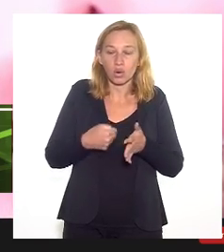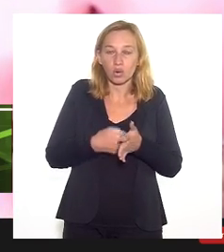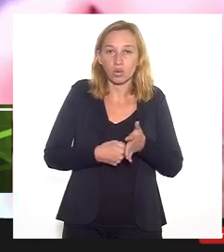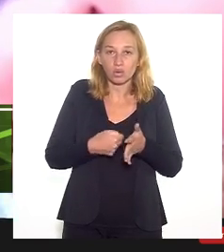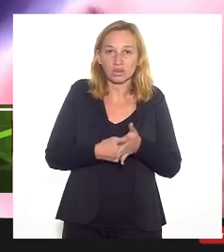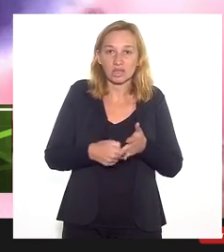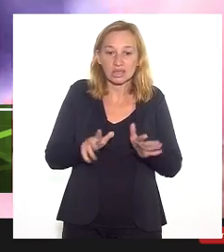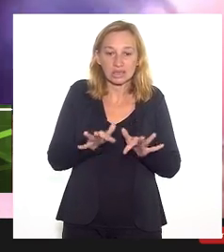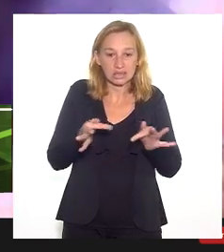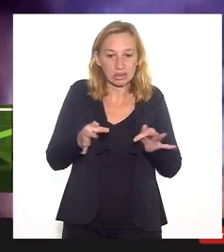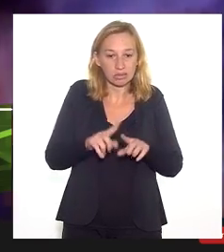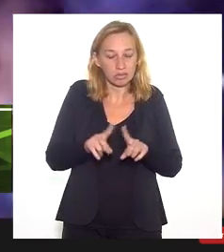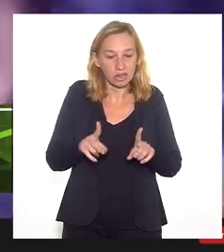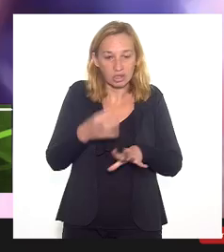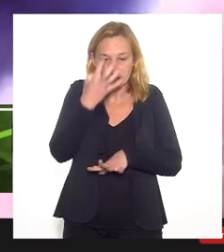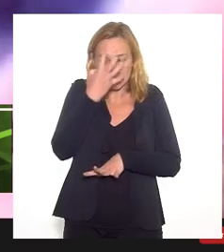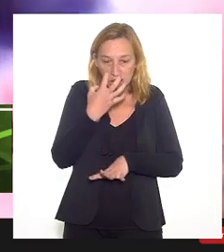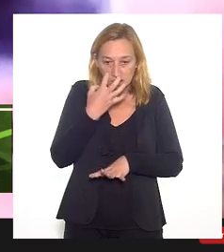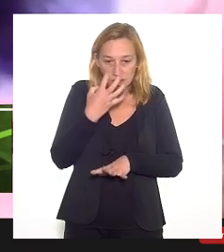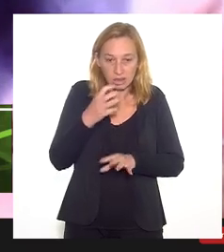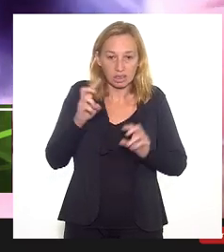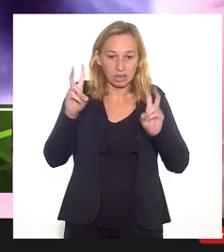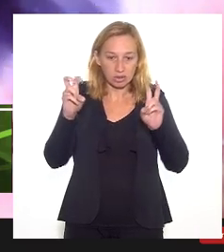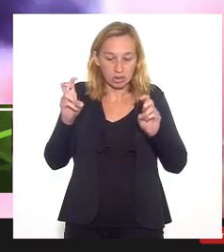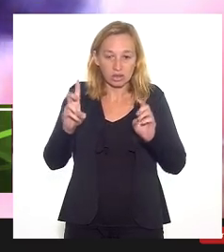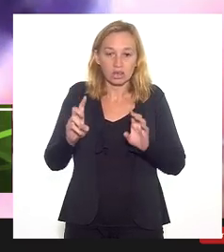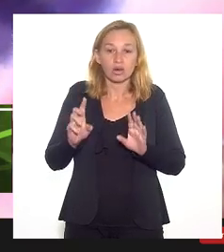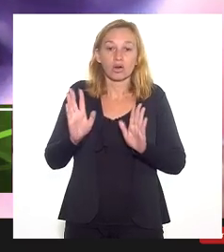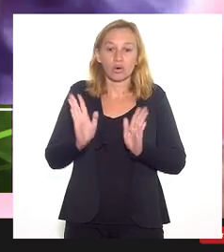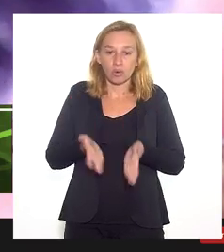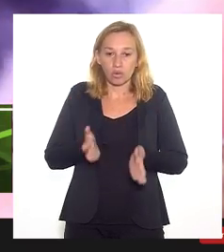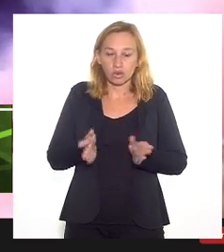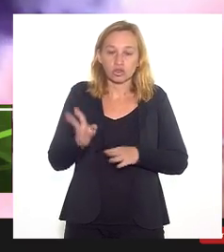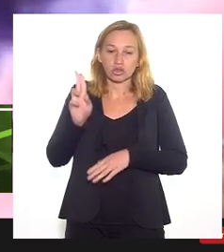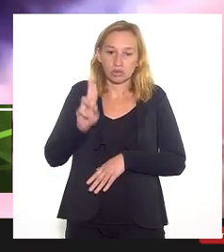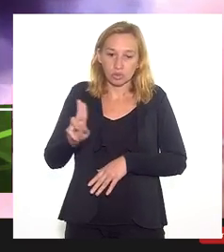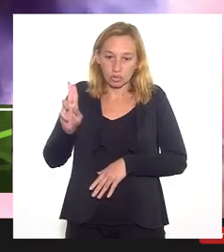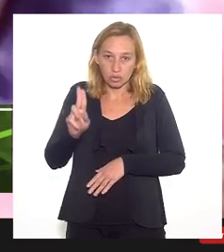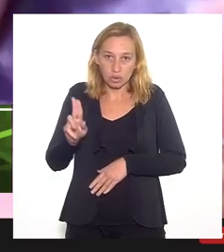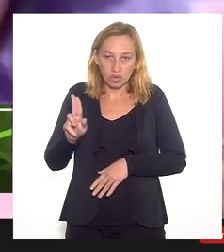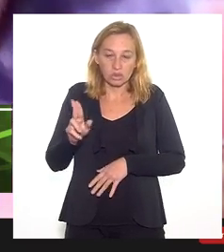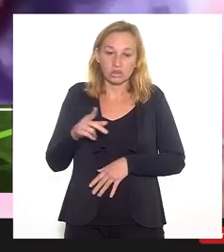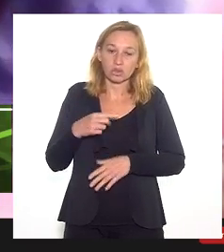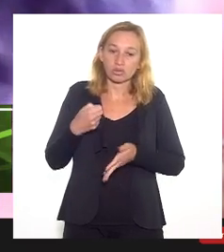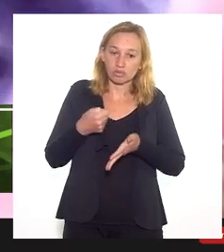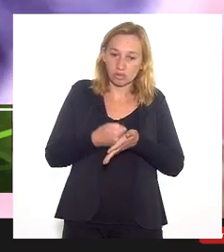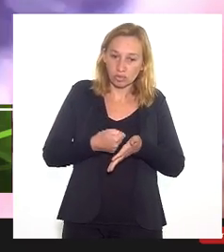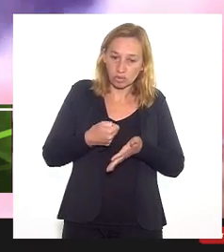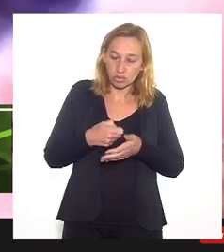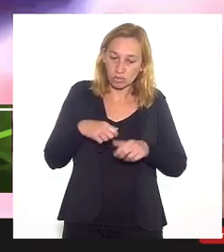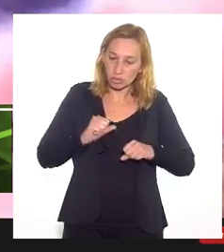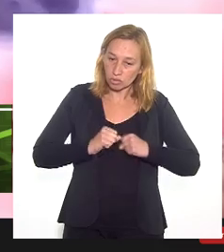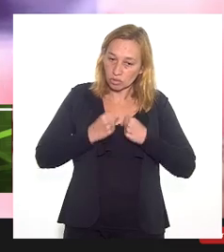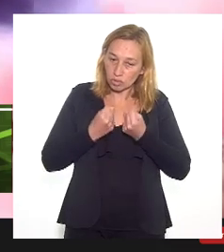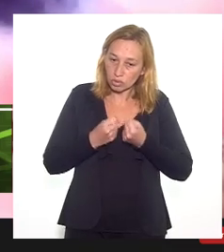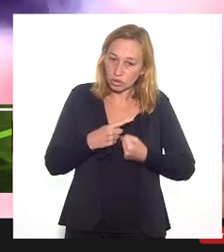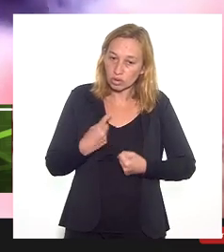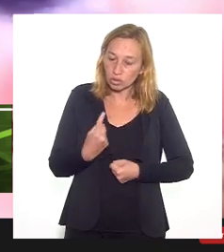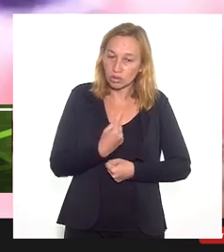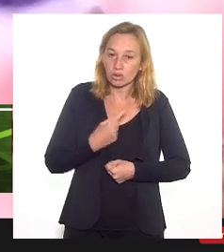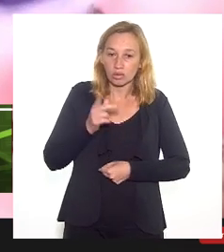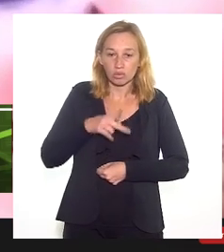é claro que a gravidade a situação da UERJ hoje exige de nós e a professora